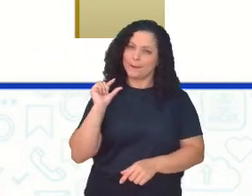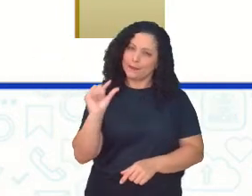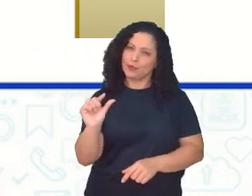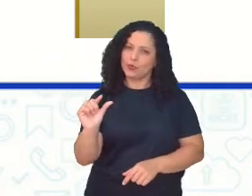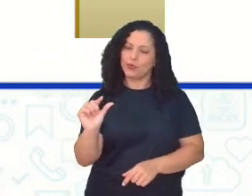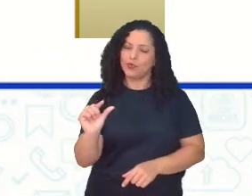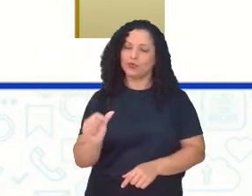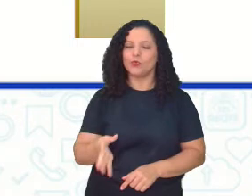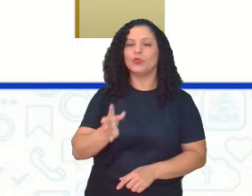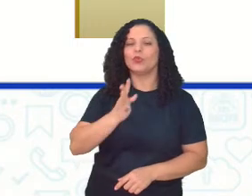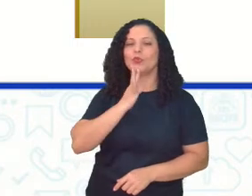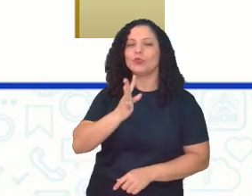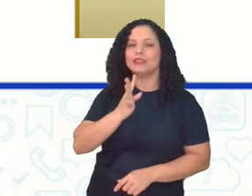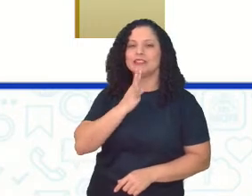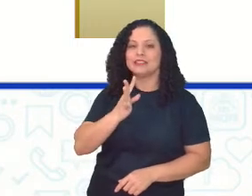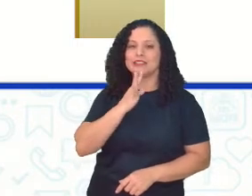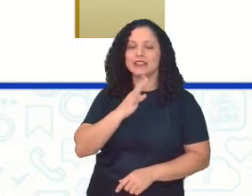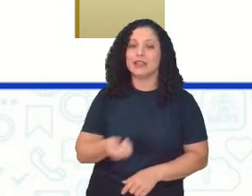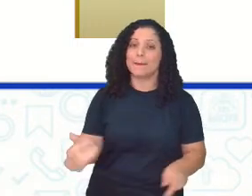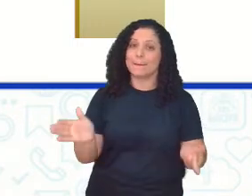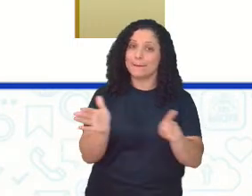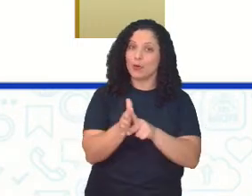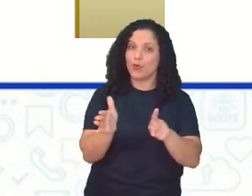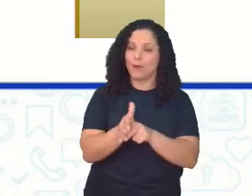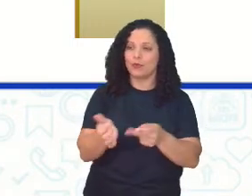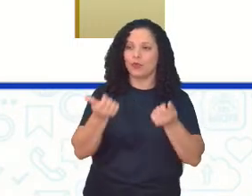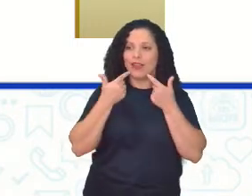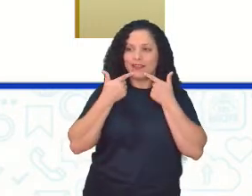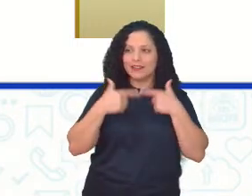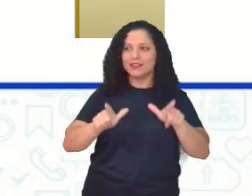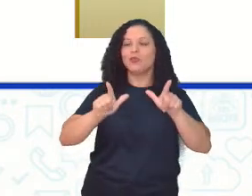de uma linguagem mais